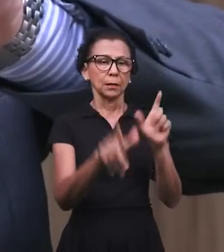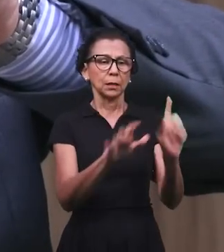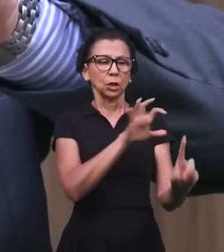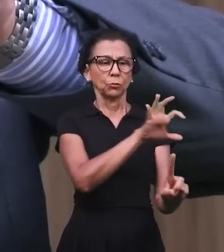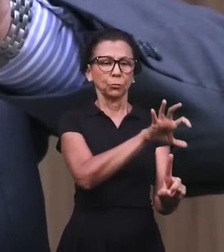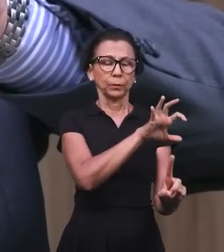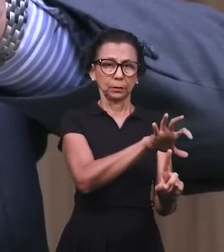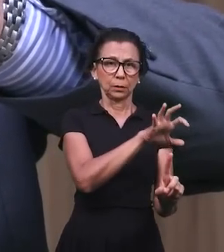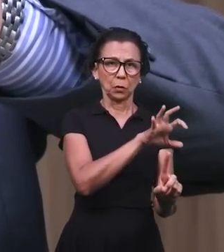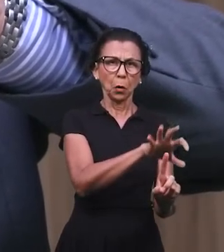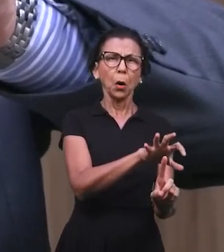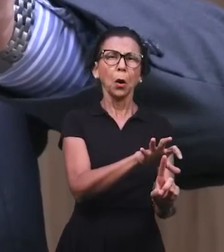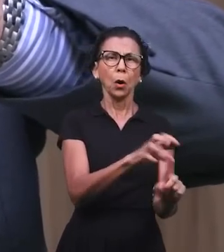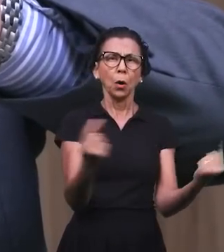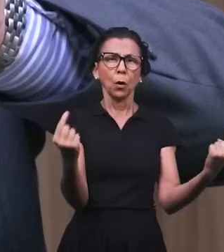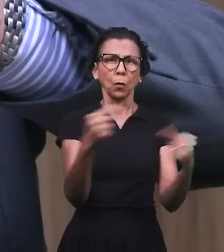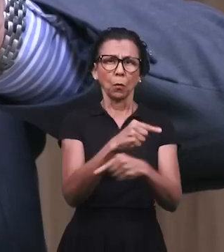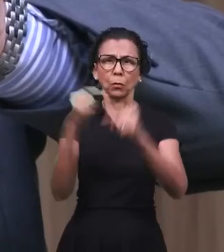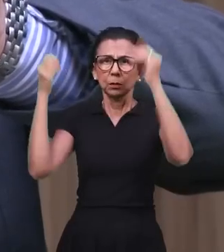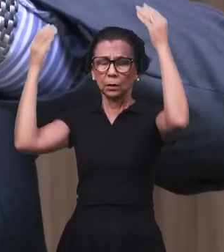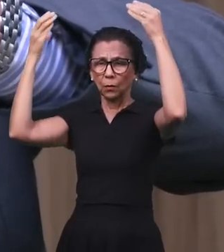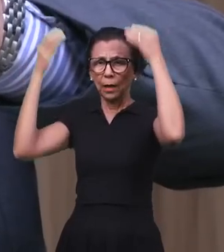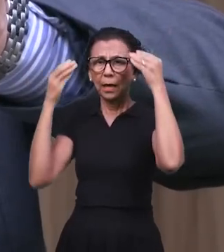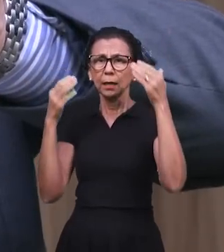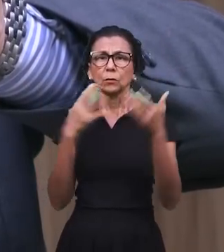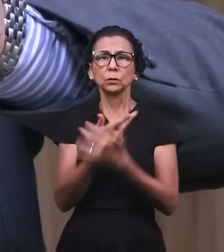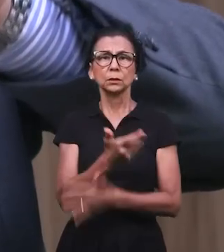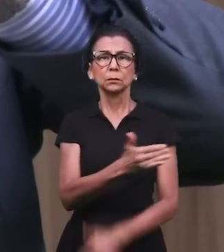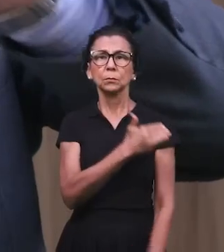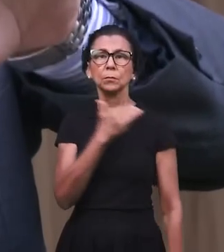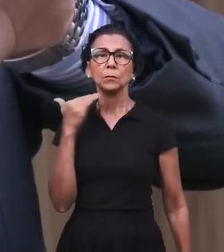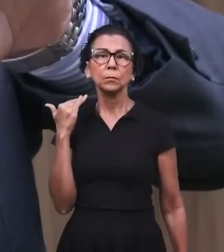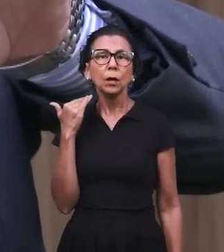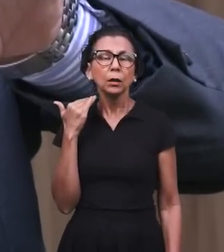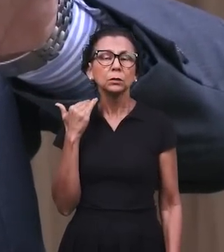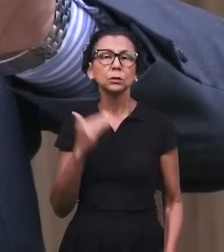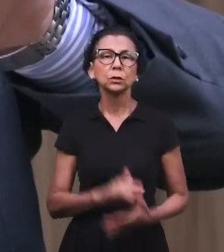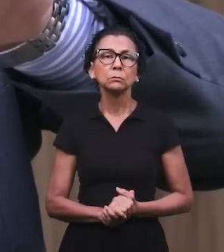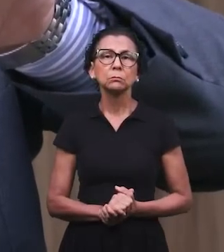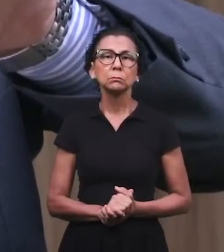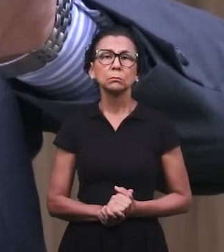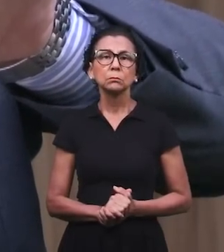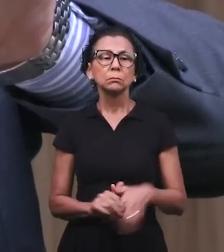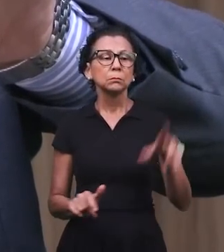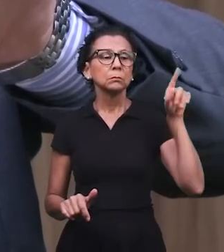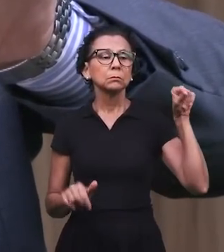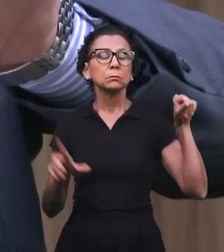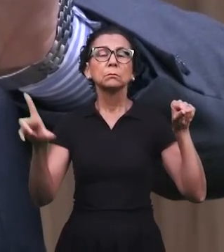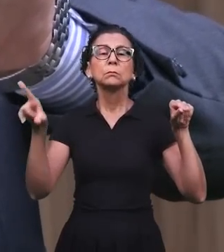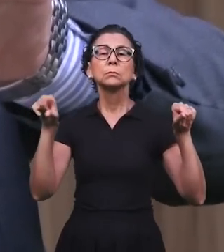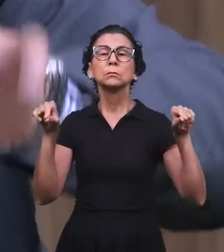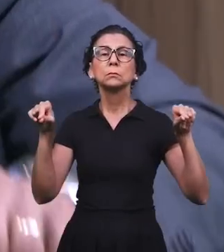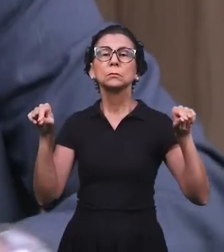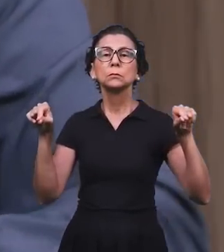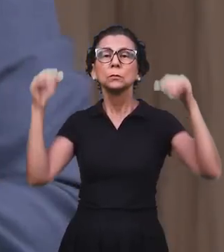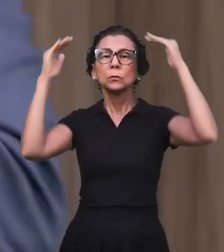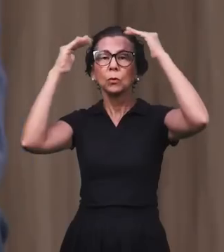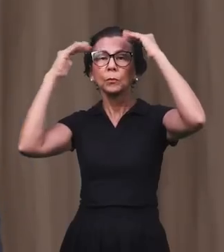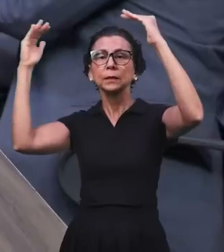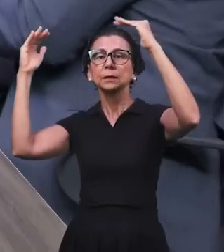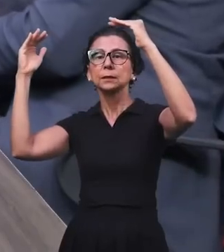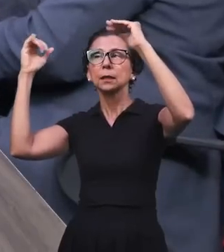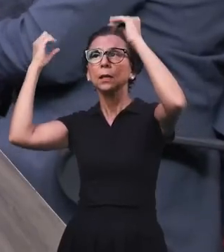muito grande, né? É uma escolha. Quem que você vai ouvir? A voz do rei ou você vai ouvir a voz de Adonias? A voz do opositor,